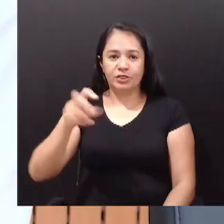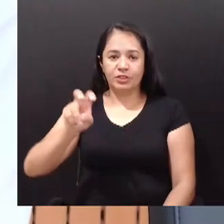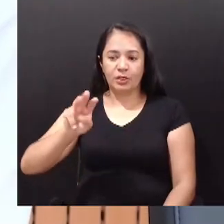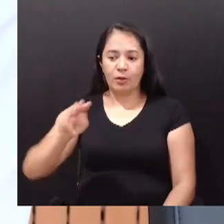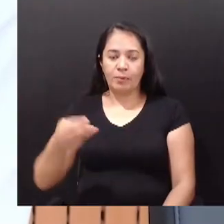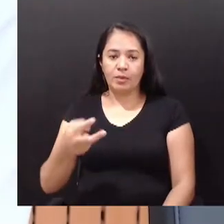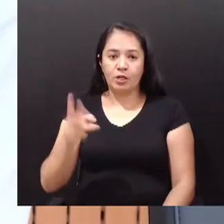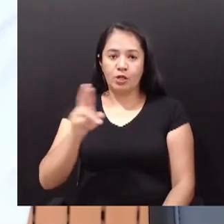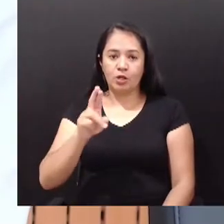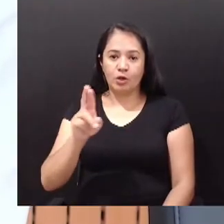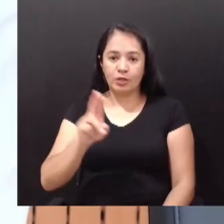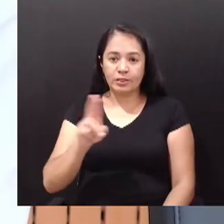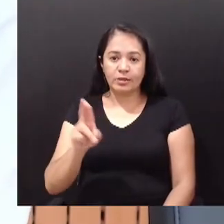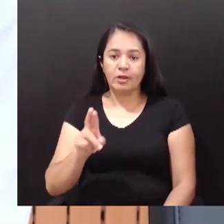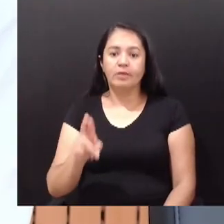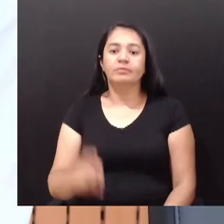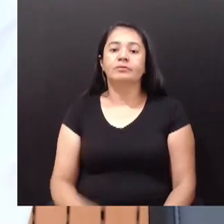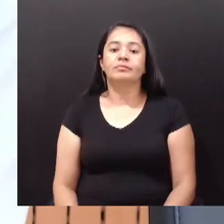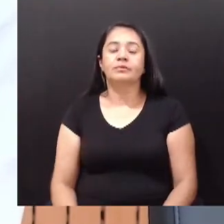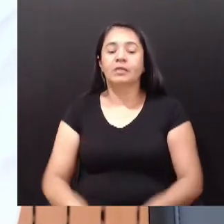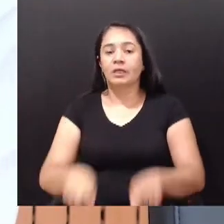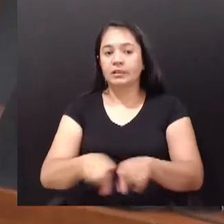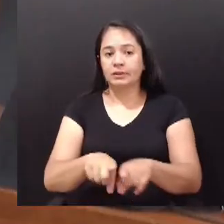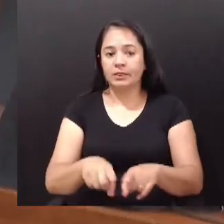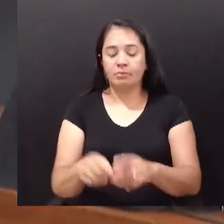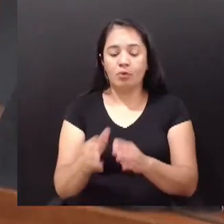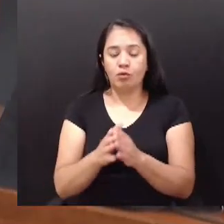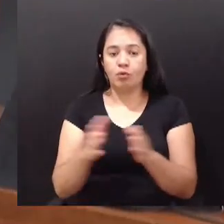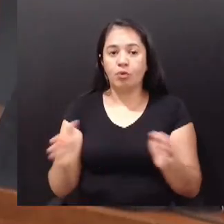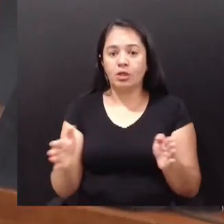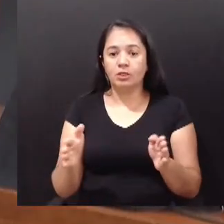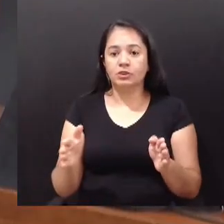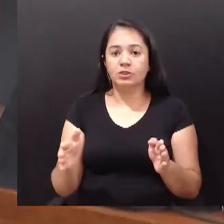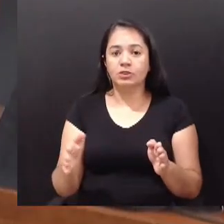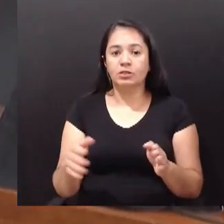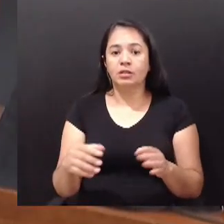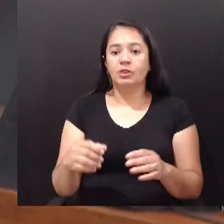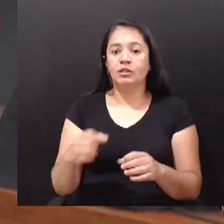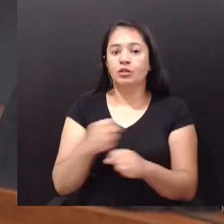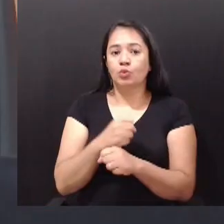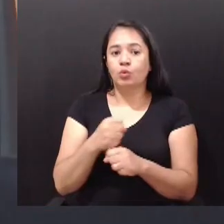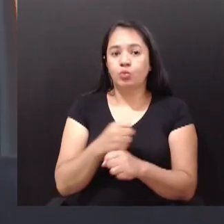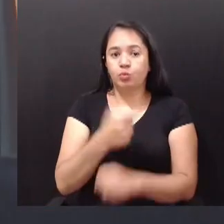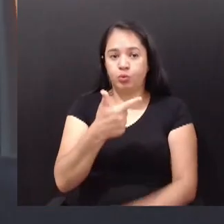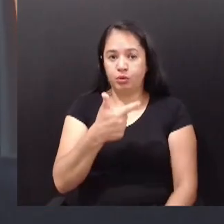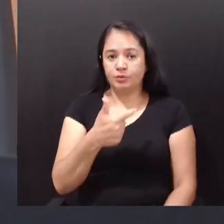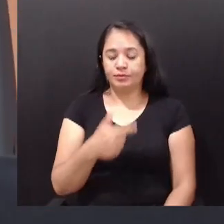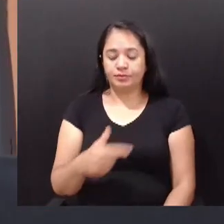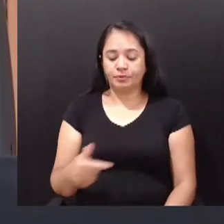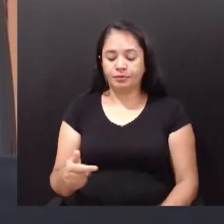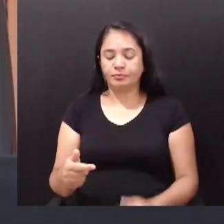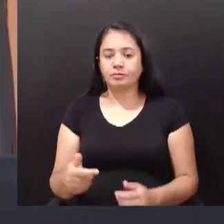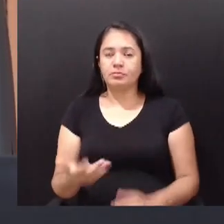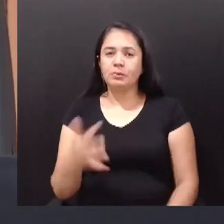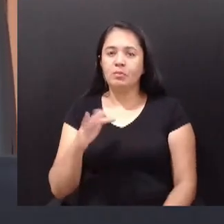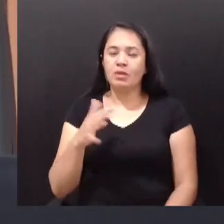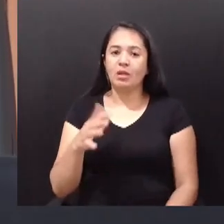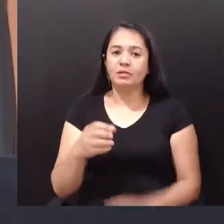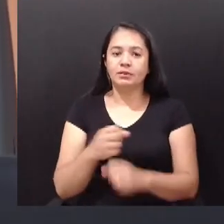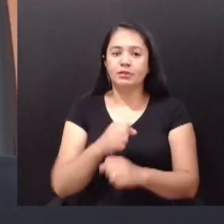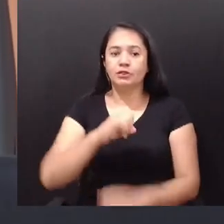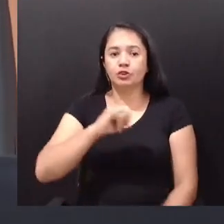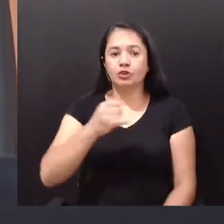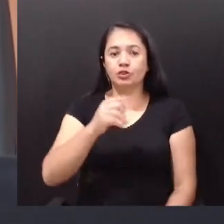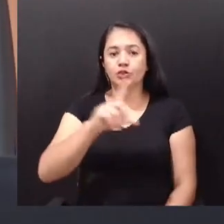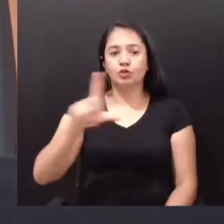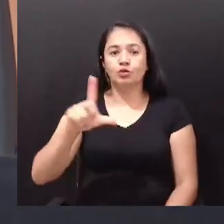125.595.000. Também tem o prazo de execução de 24 meses, com previsão de término para julho de 2027